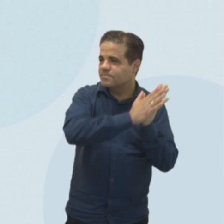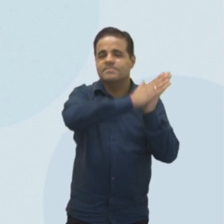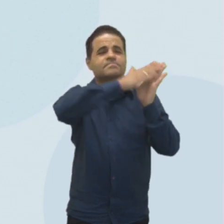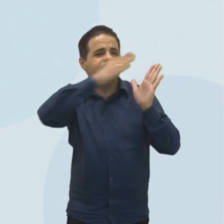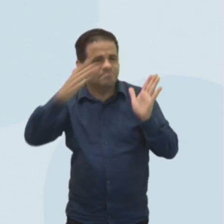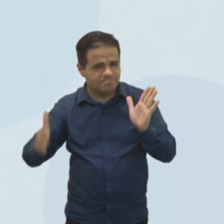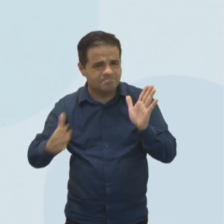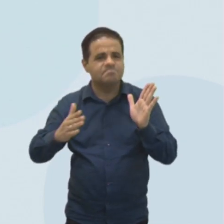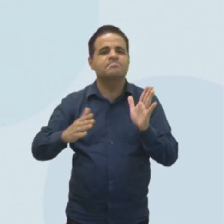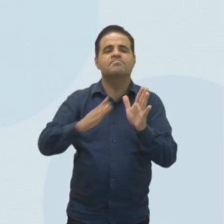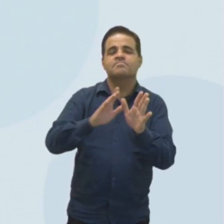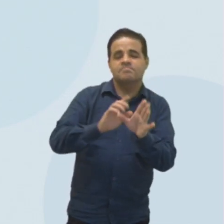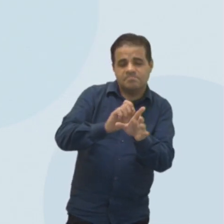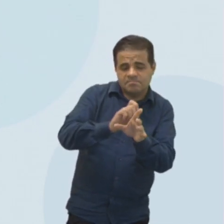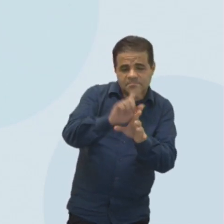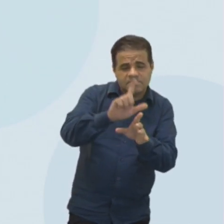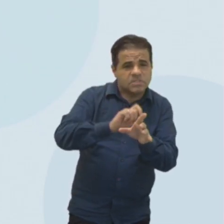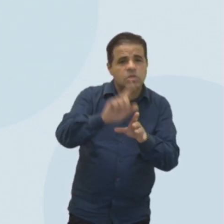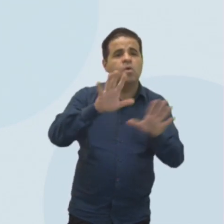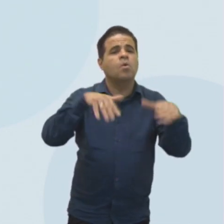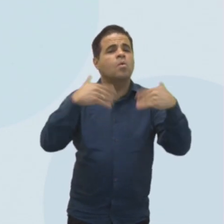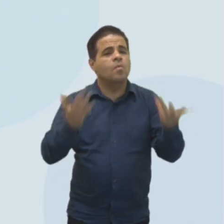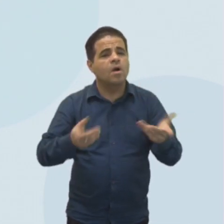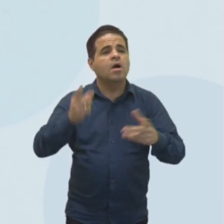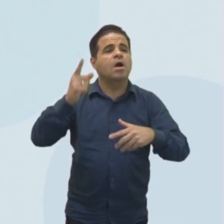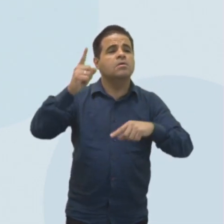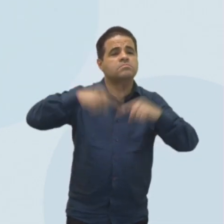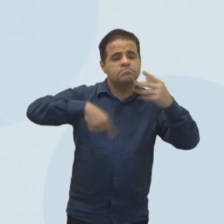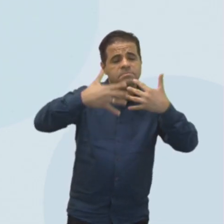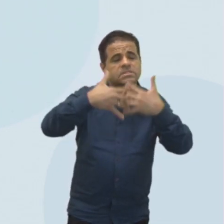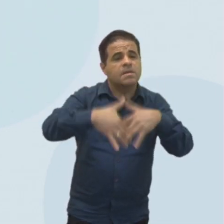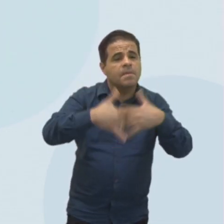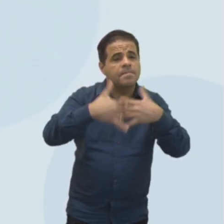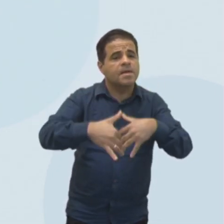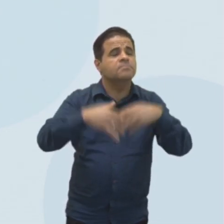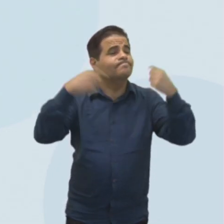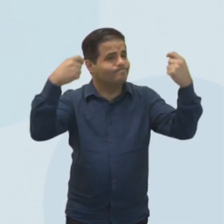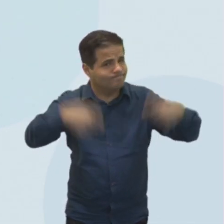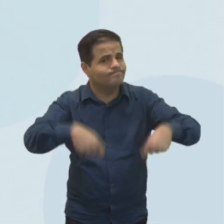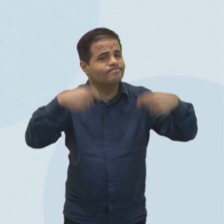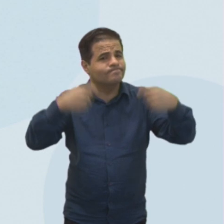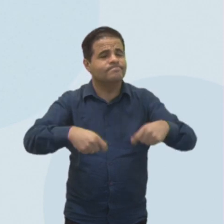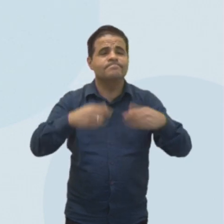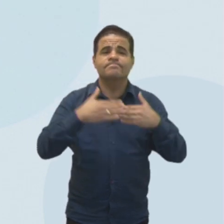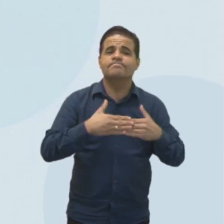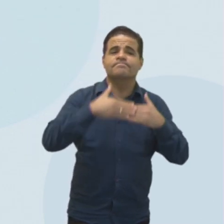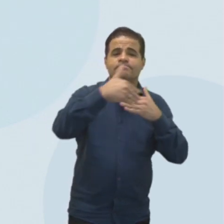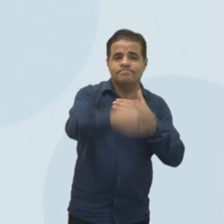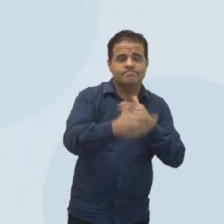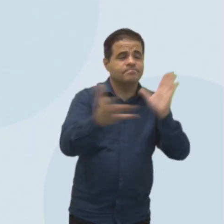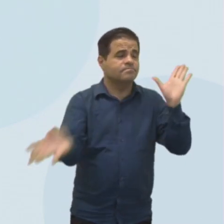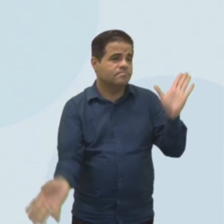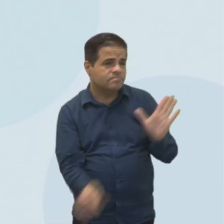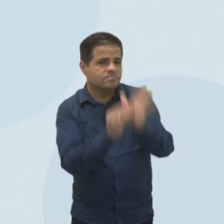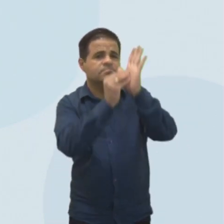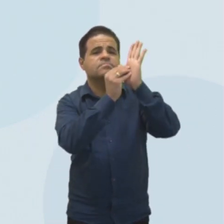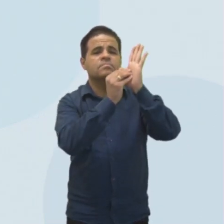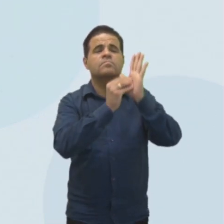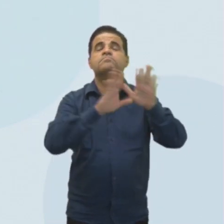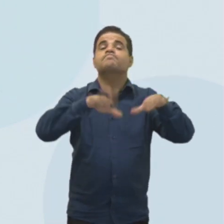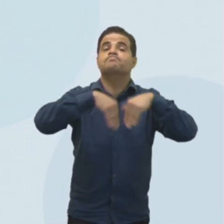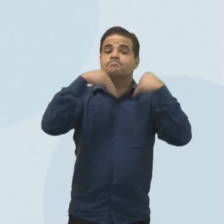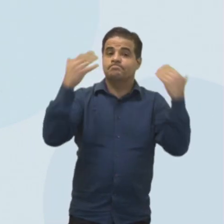o deslocamento, quais são os equipamentos básicos necessários para essa gravação, quais são os